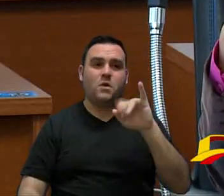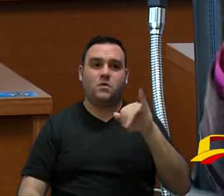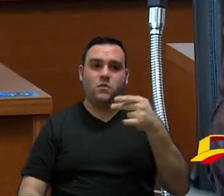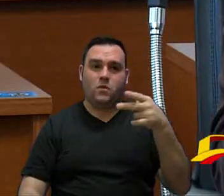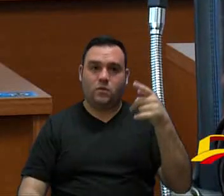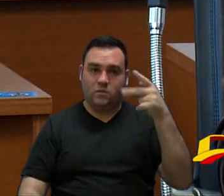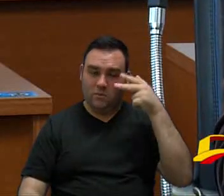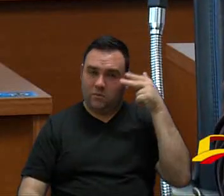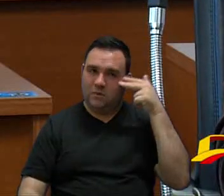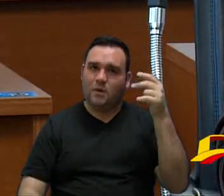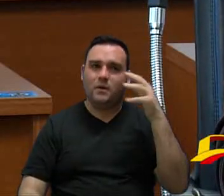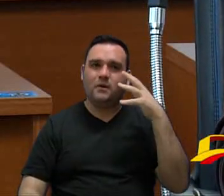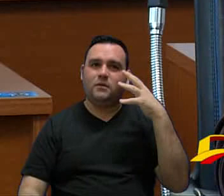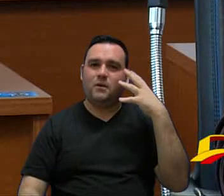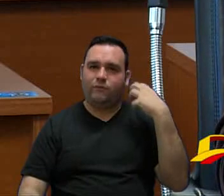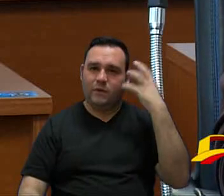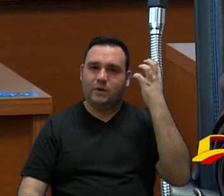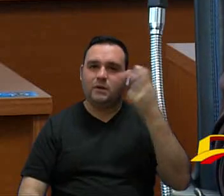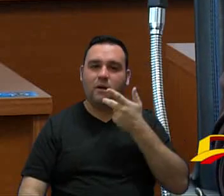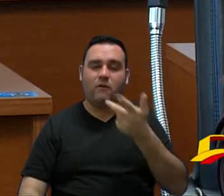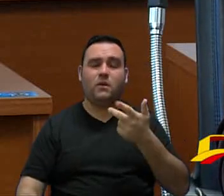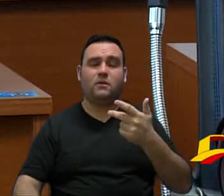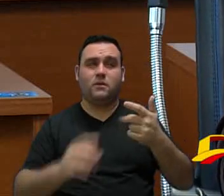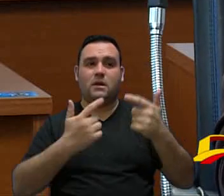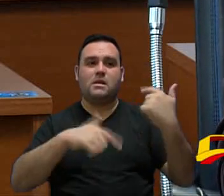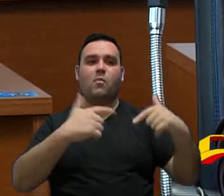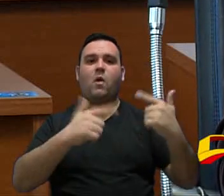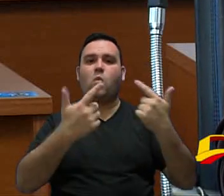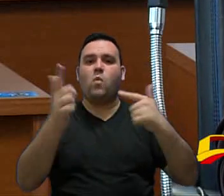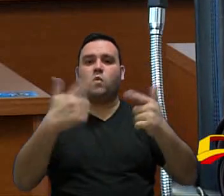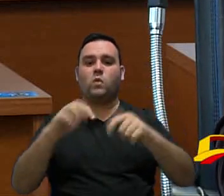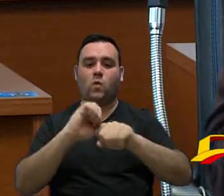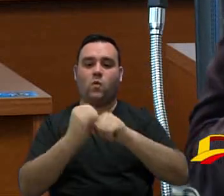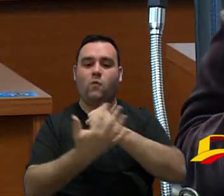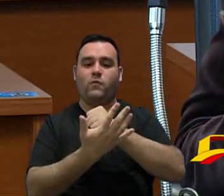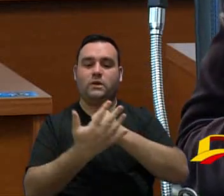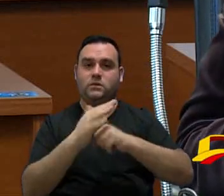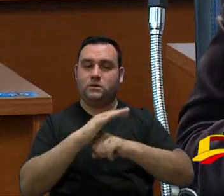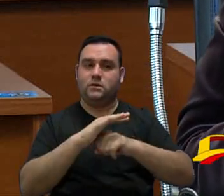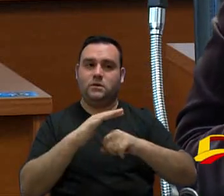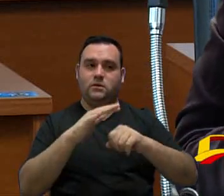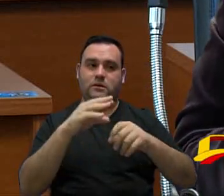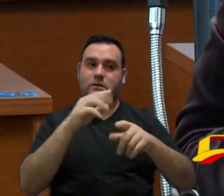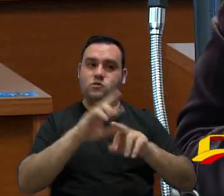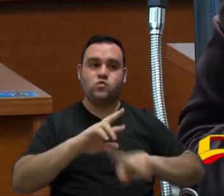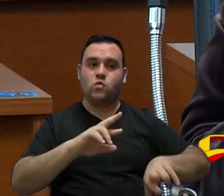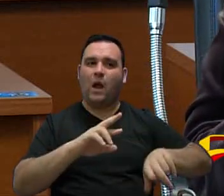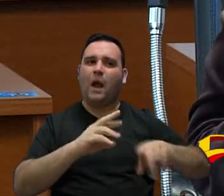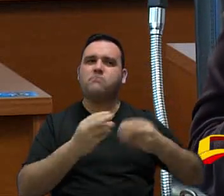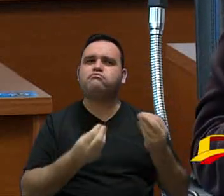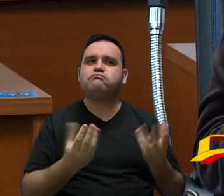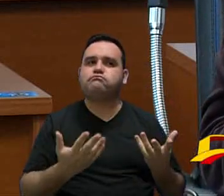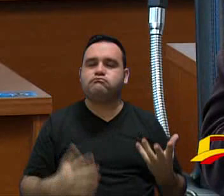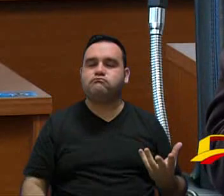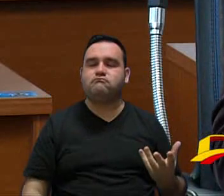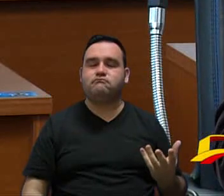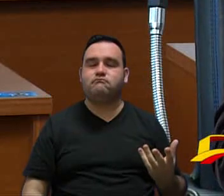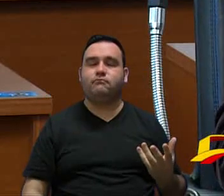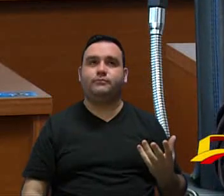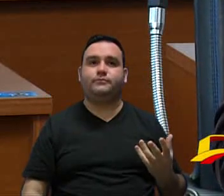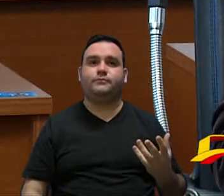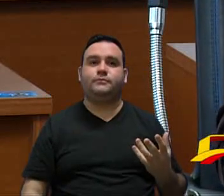disse a vereadora fernanda o serviço os outros que não só convivem nas unidades básicas de saúde oi